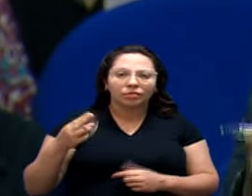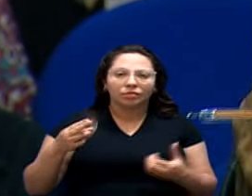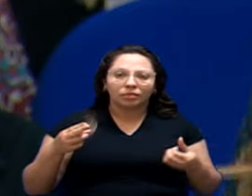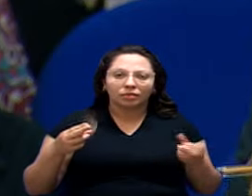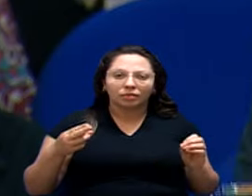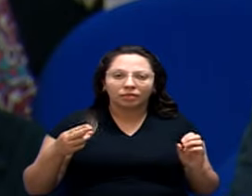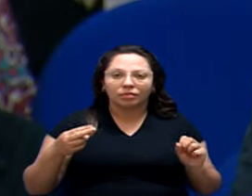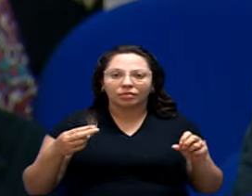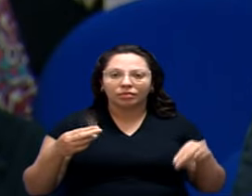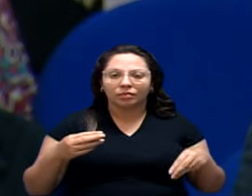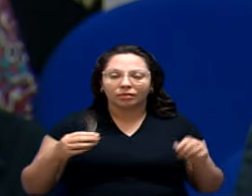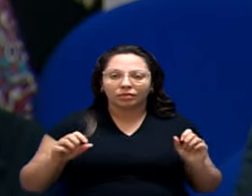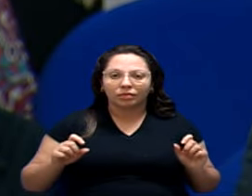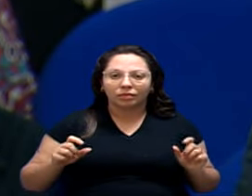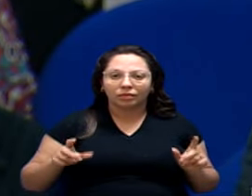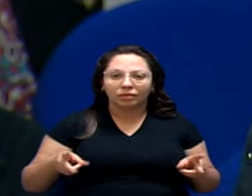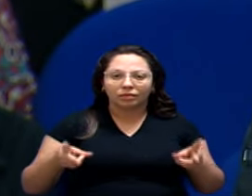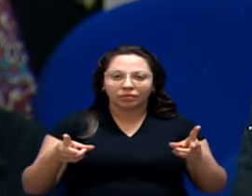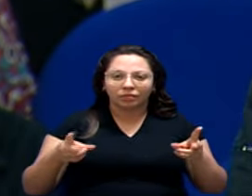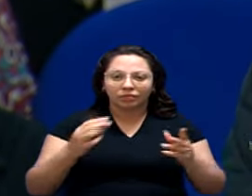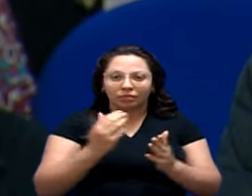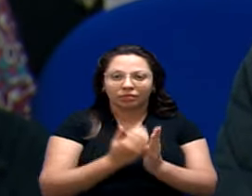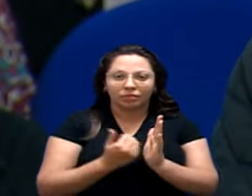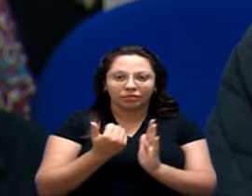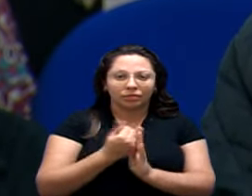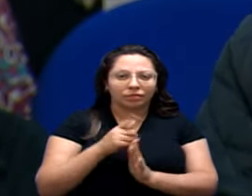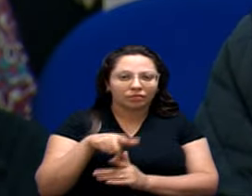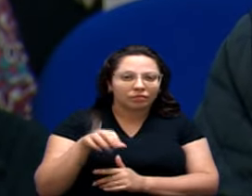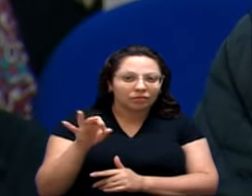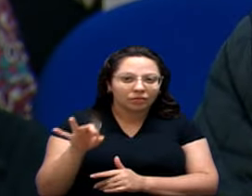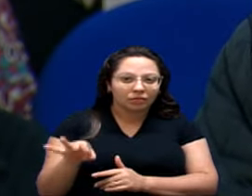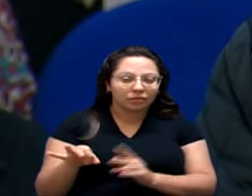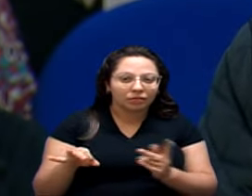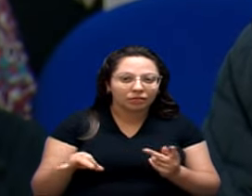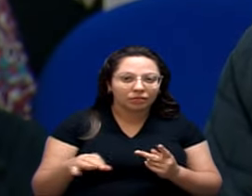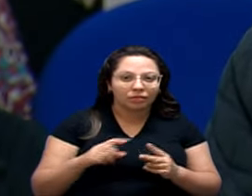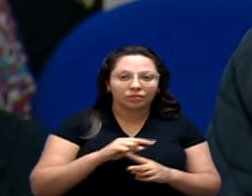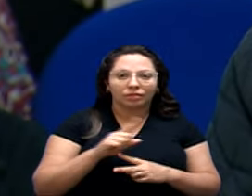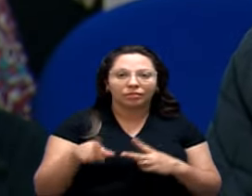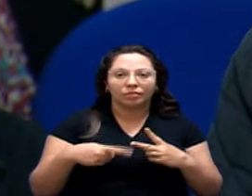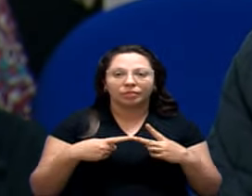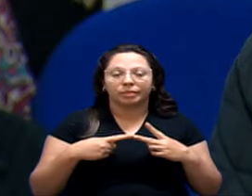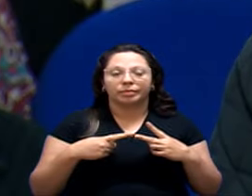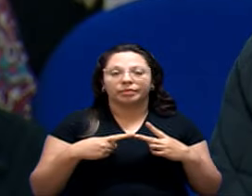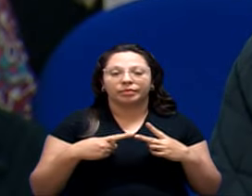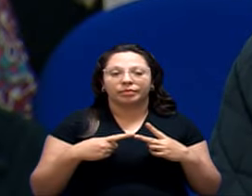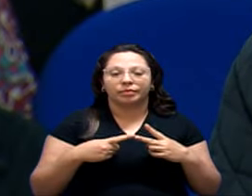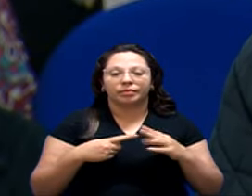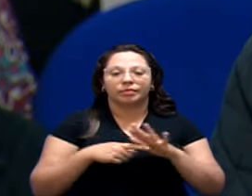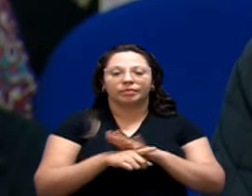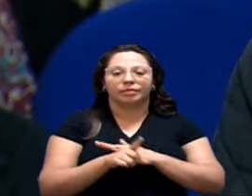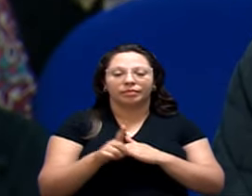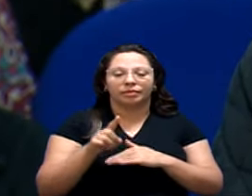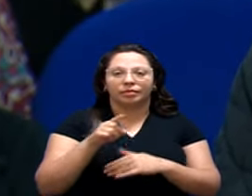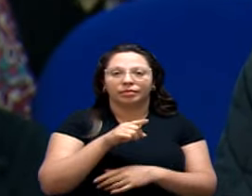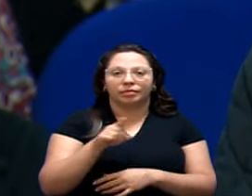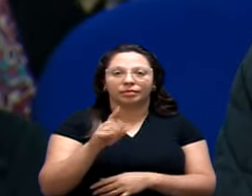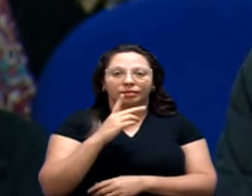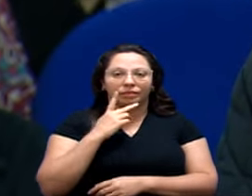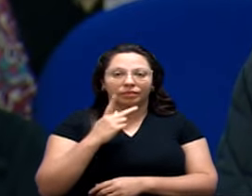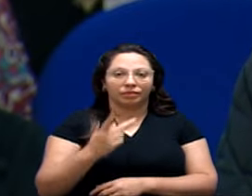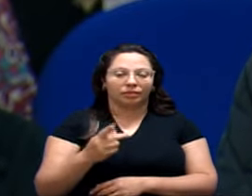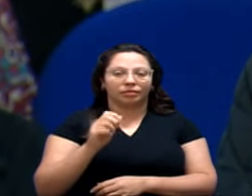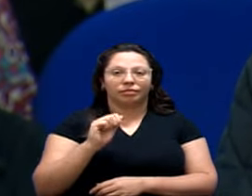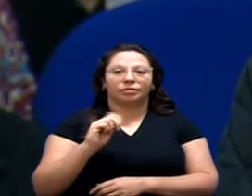desta marca tá correto esse raciocínio a segunda pergunta Ah vocês citaram também que